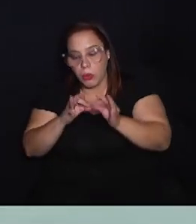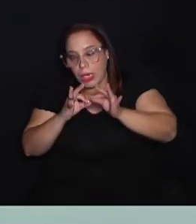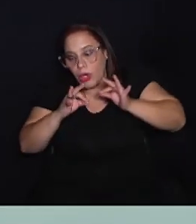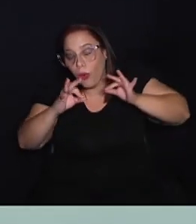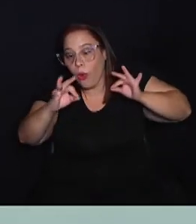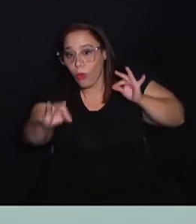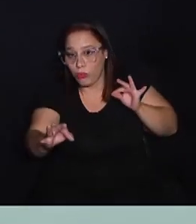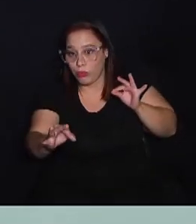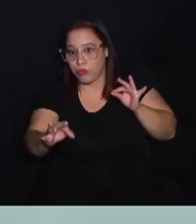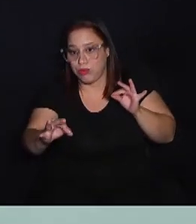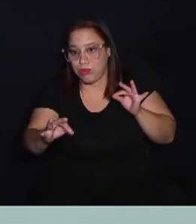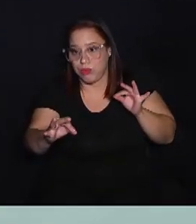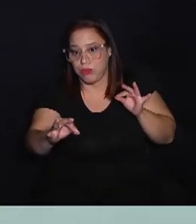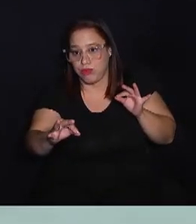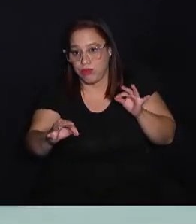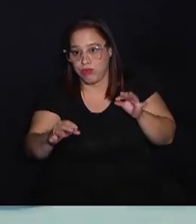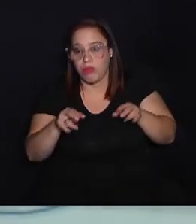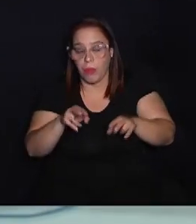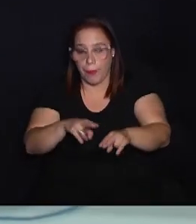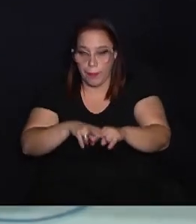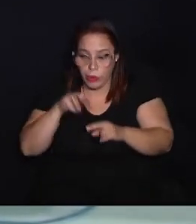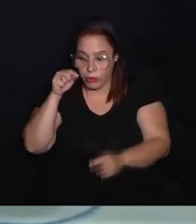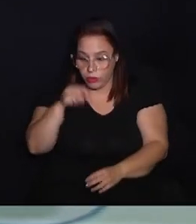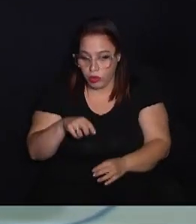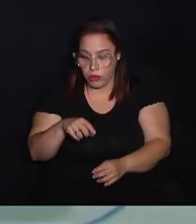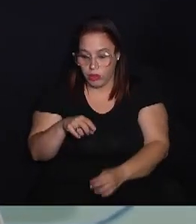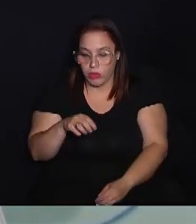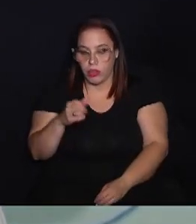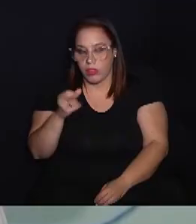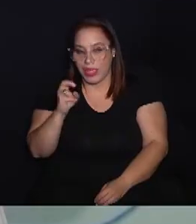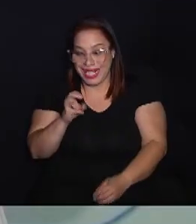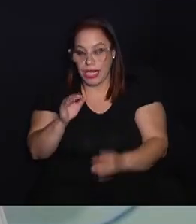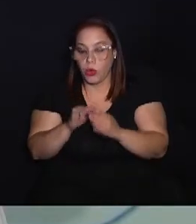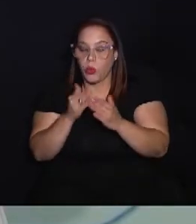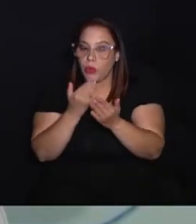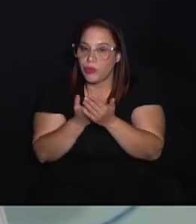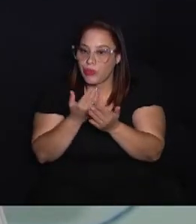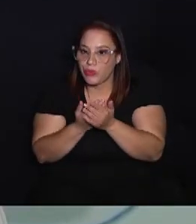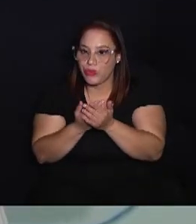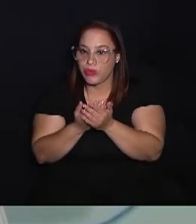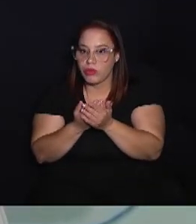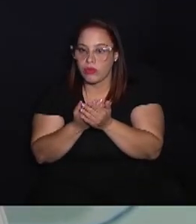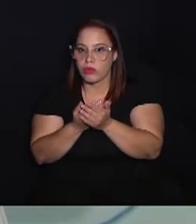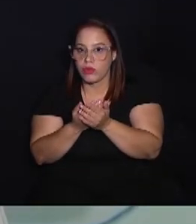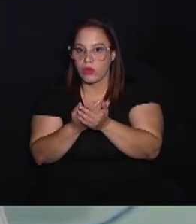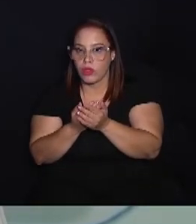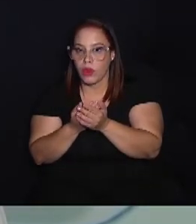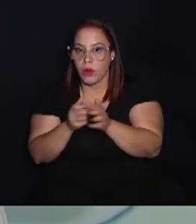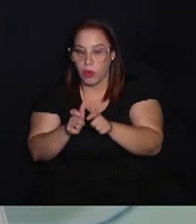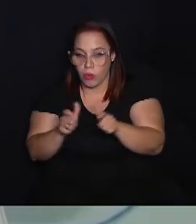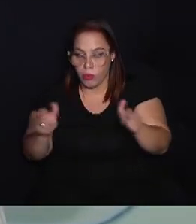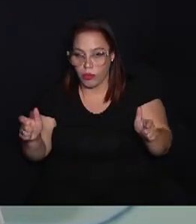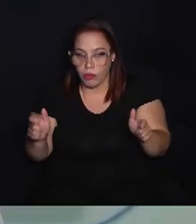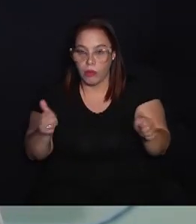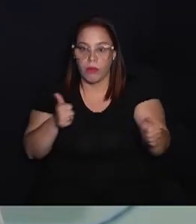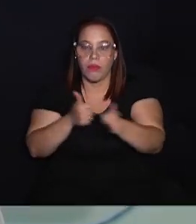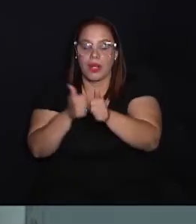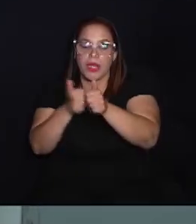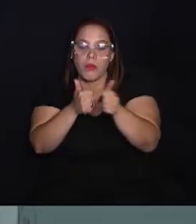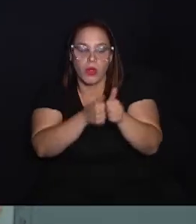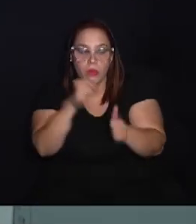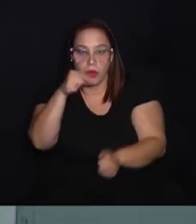mudar a nossa logística para essas eleições em virtude dessa nossa mudança de endereço. Então, antes as mídias vinham direto